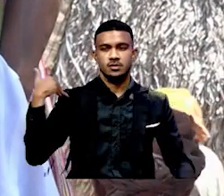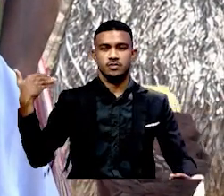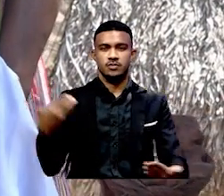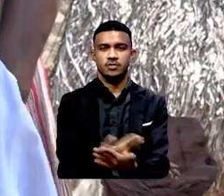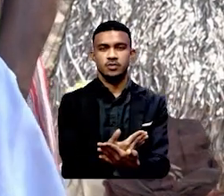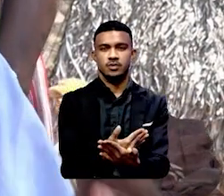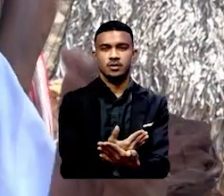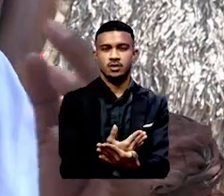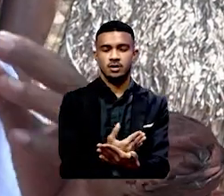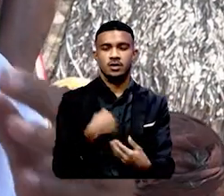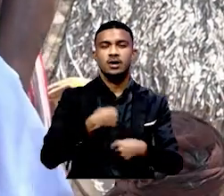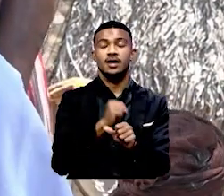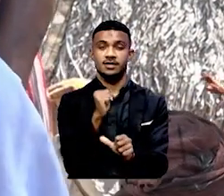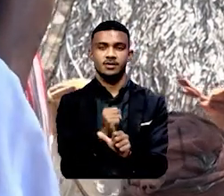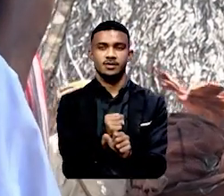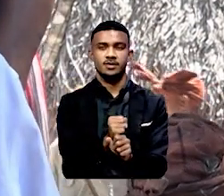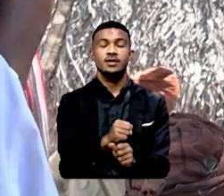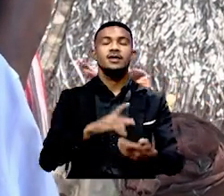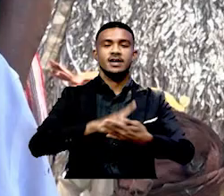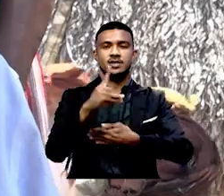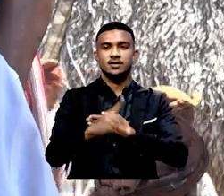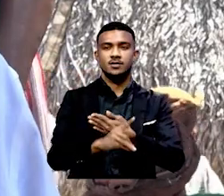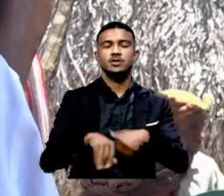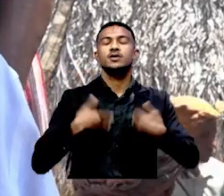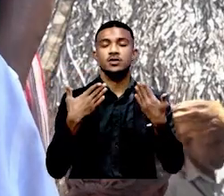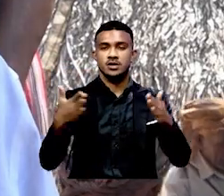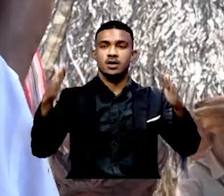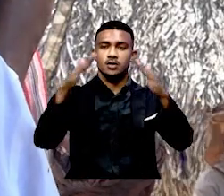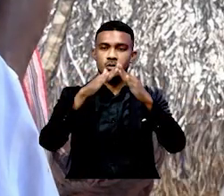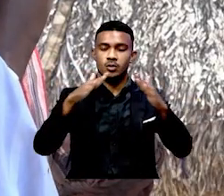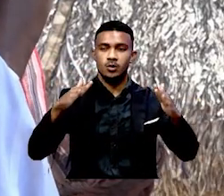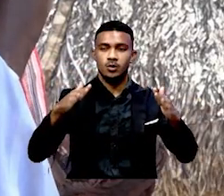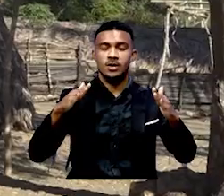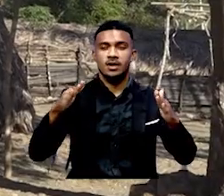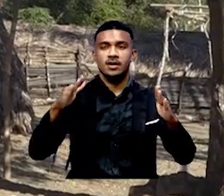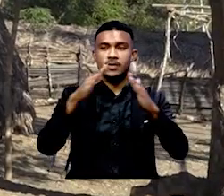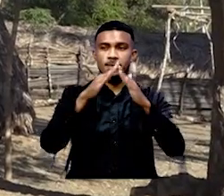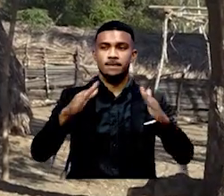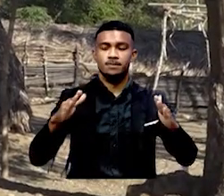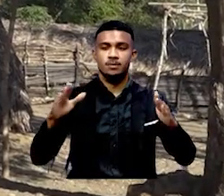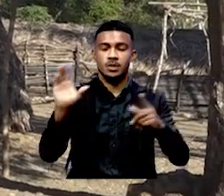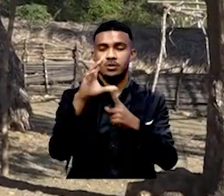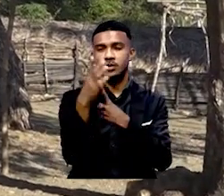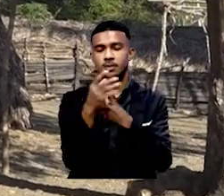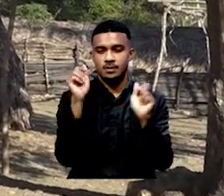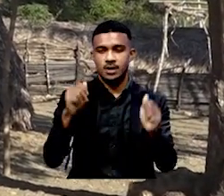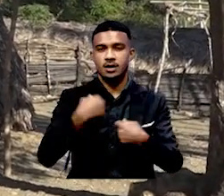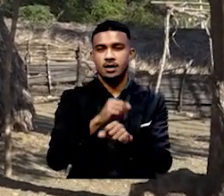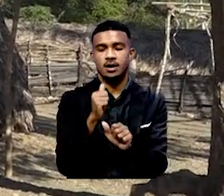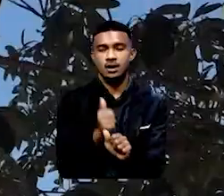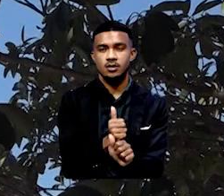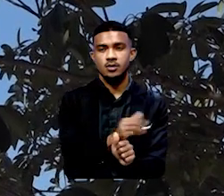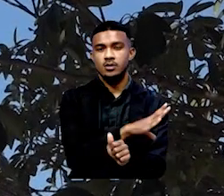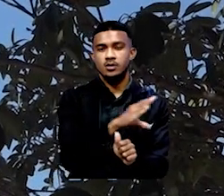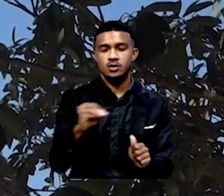faz parte a tu desenvolve ou em sama uma lição né existe né maca to agora da daok né geração ida né